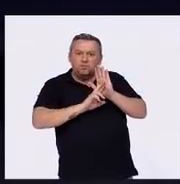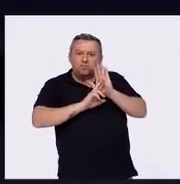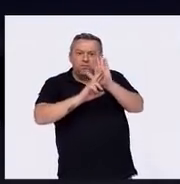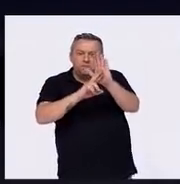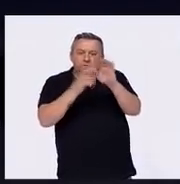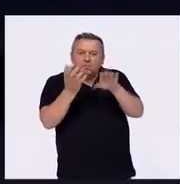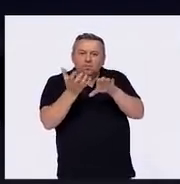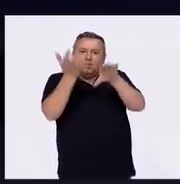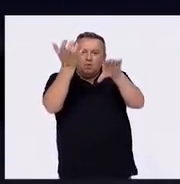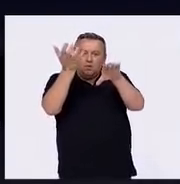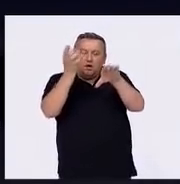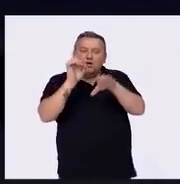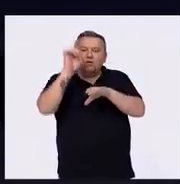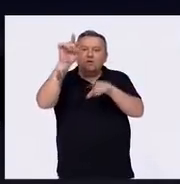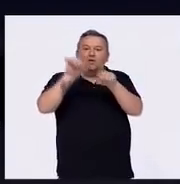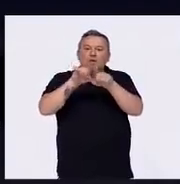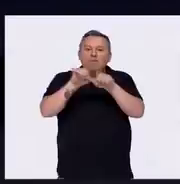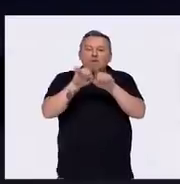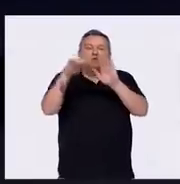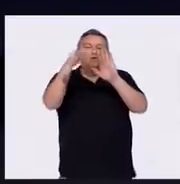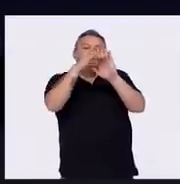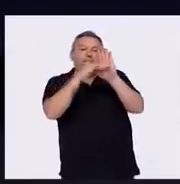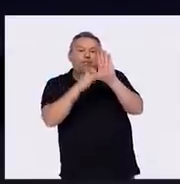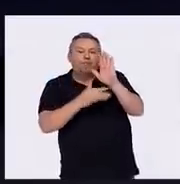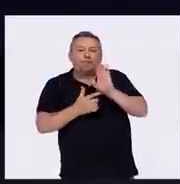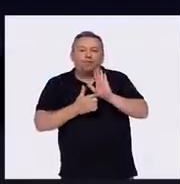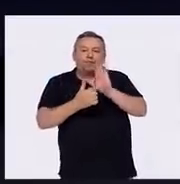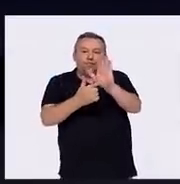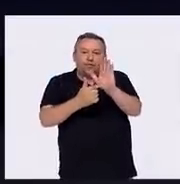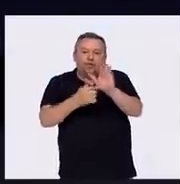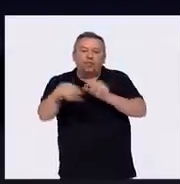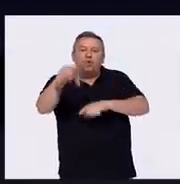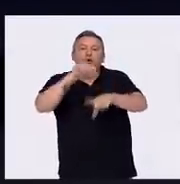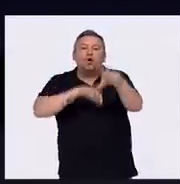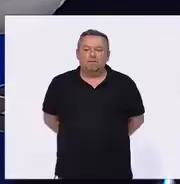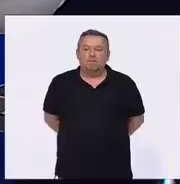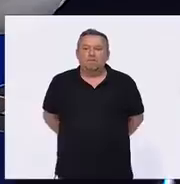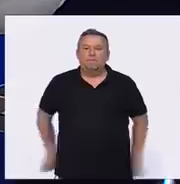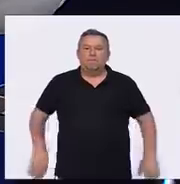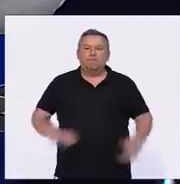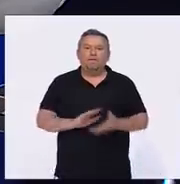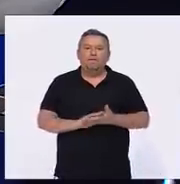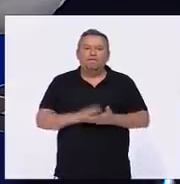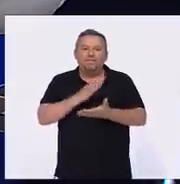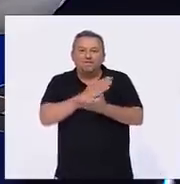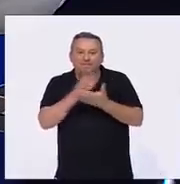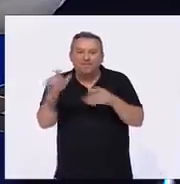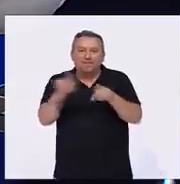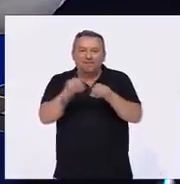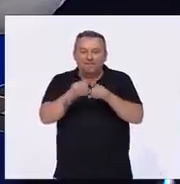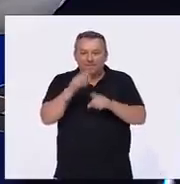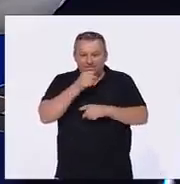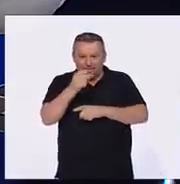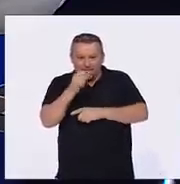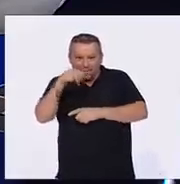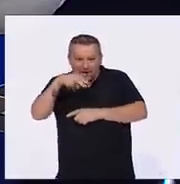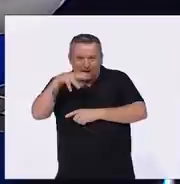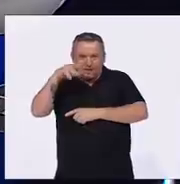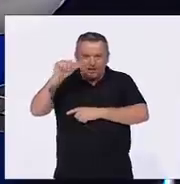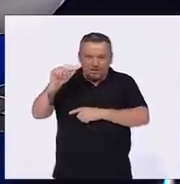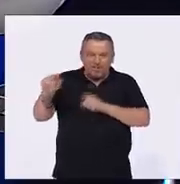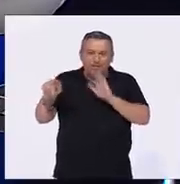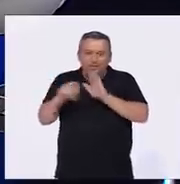no Congresso Nacional e a ordem de exibição foi definida por sorteio. Começamos com a entrevista de Ana Amélia, vice de